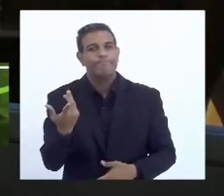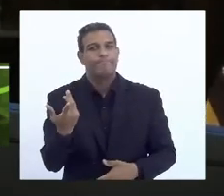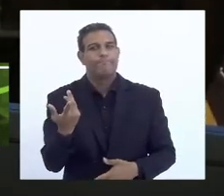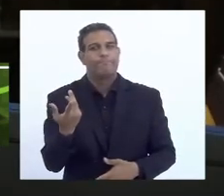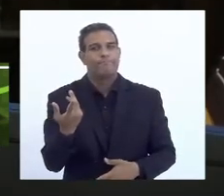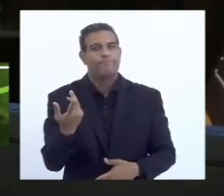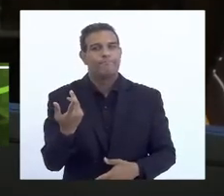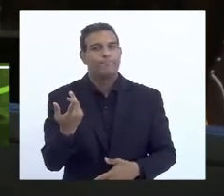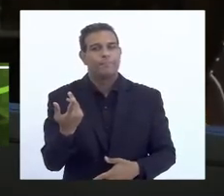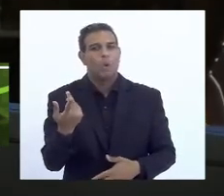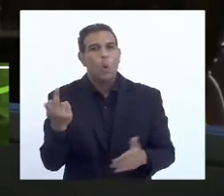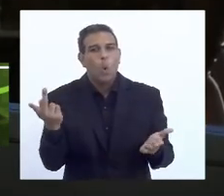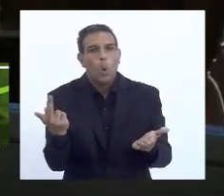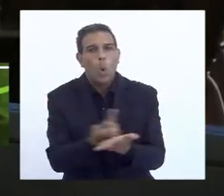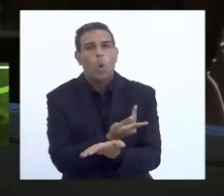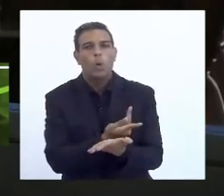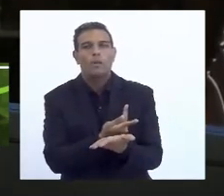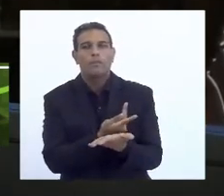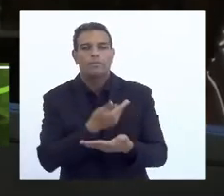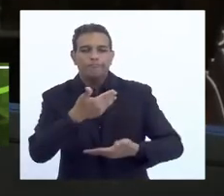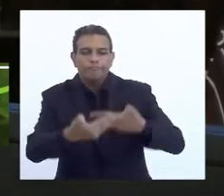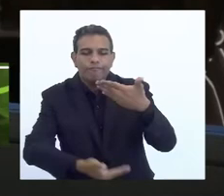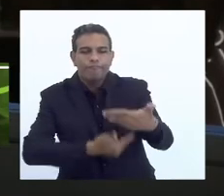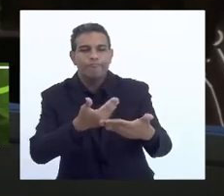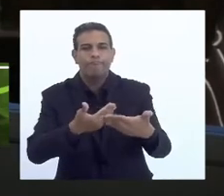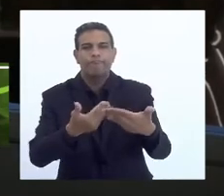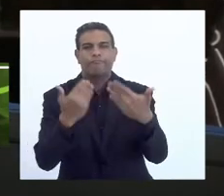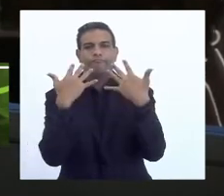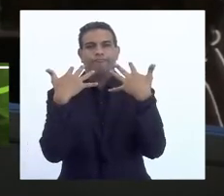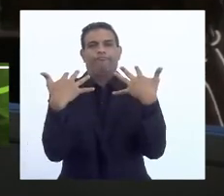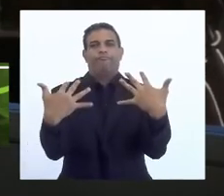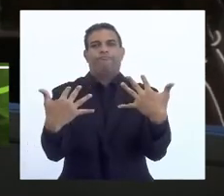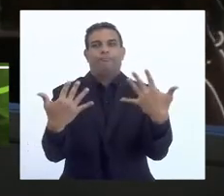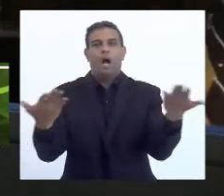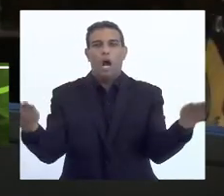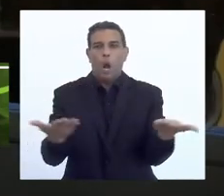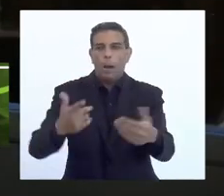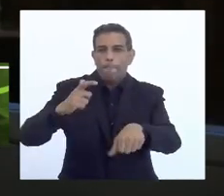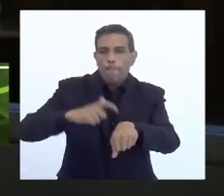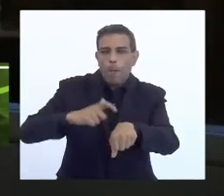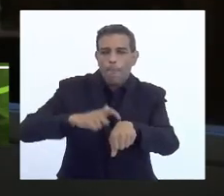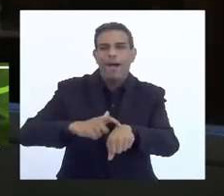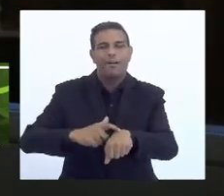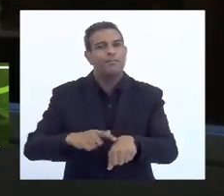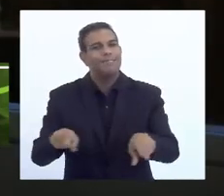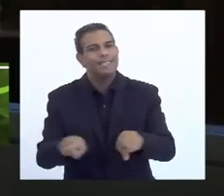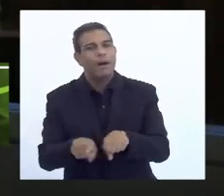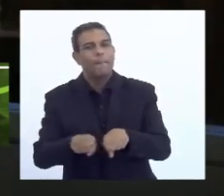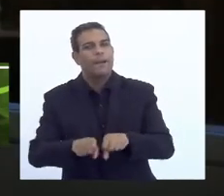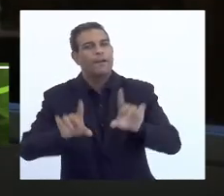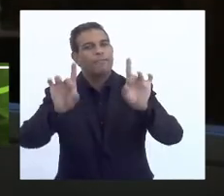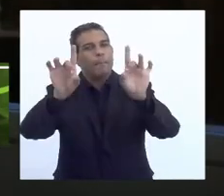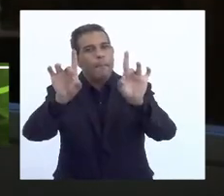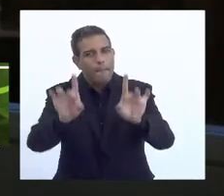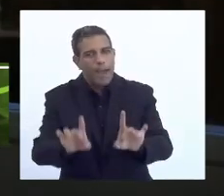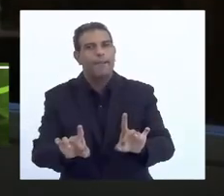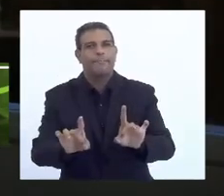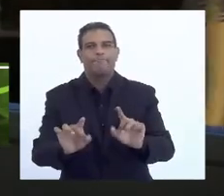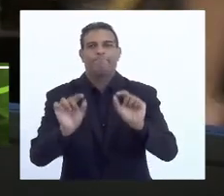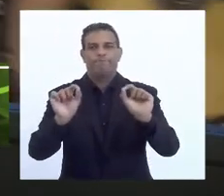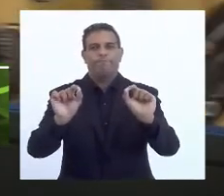quando nós conseguimos construir essa audiência pública nesse lugar tão essencial